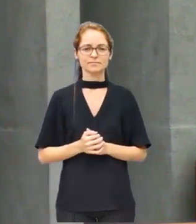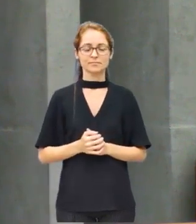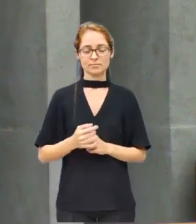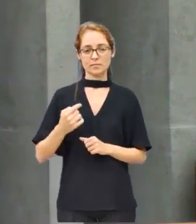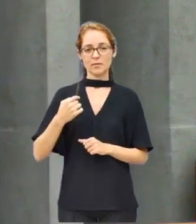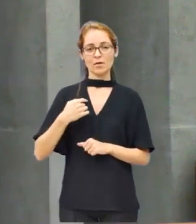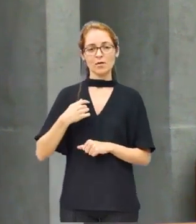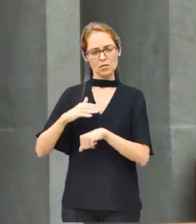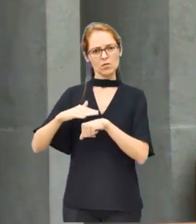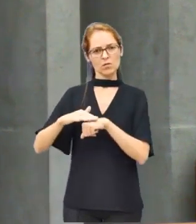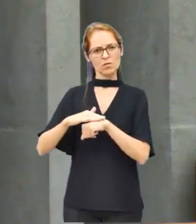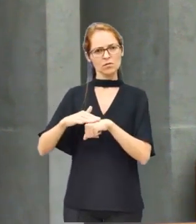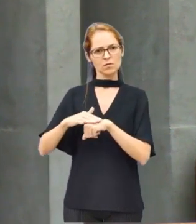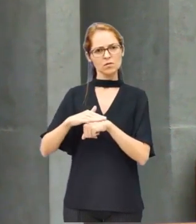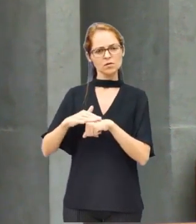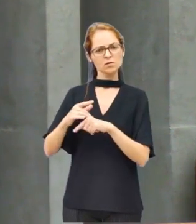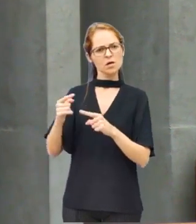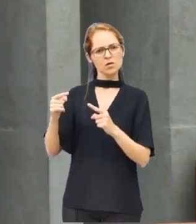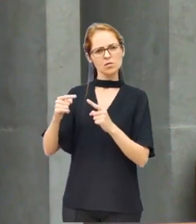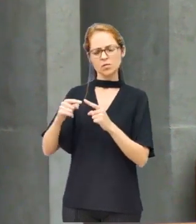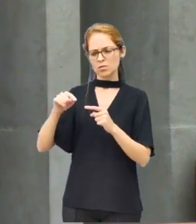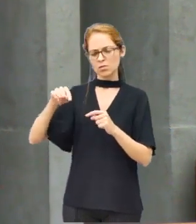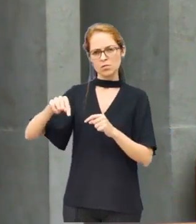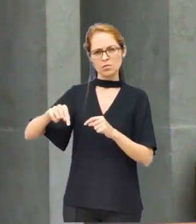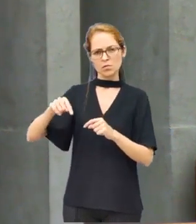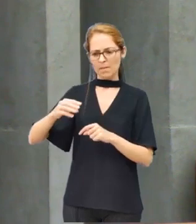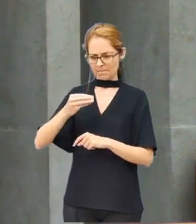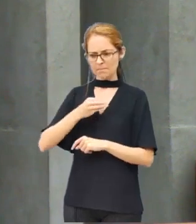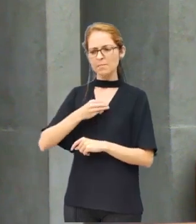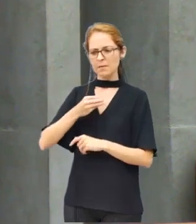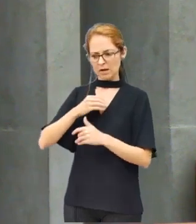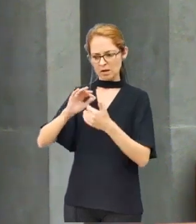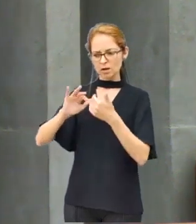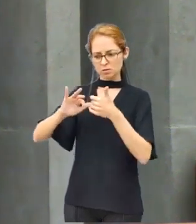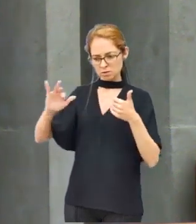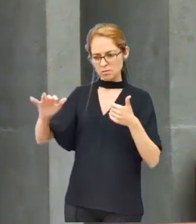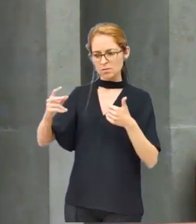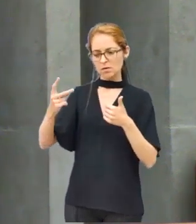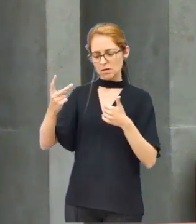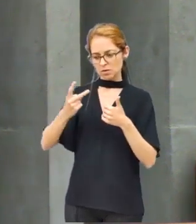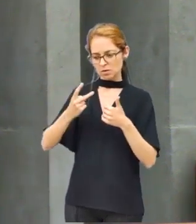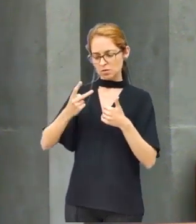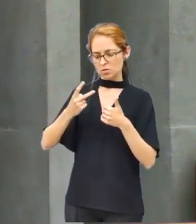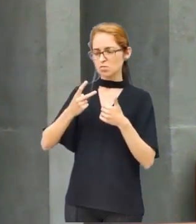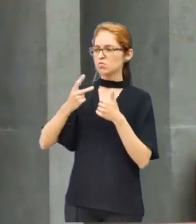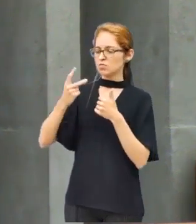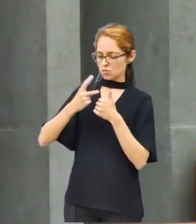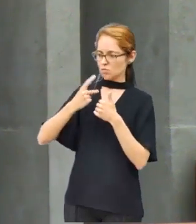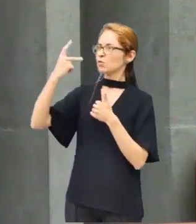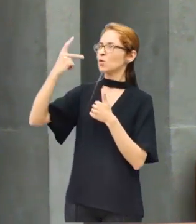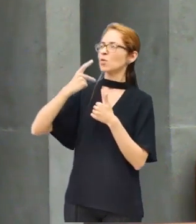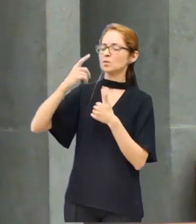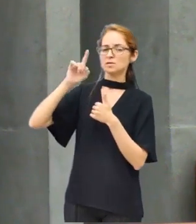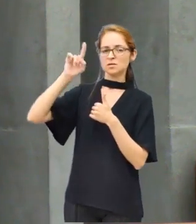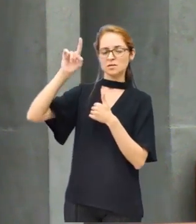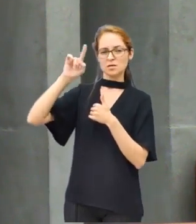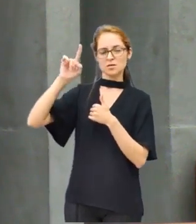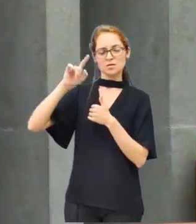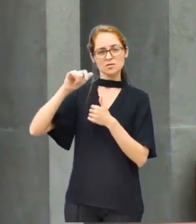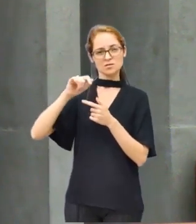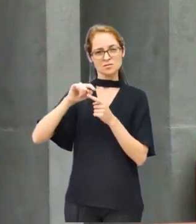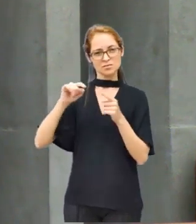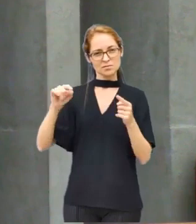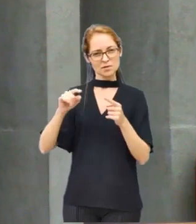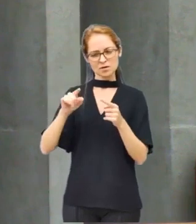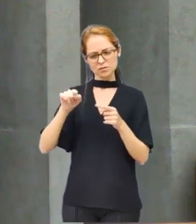conversei com ele exatamente sobre esse ponto aqui, que realmente pecado faz separação entre nós e Deus. Porém, ele tomou o caminho,